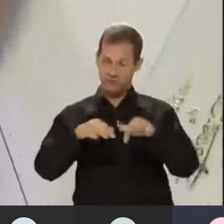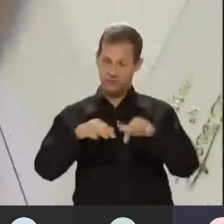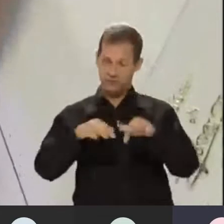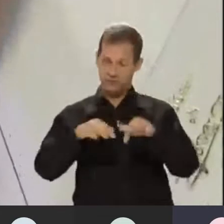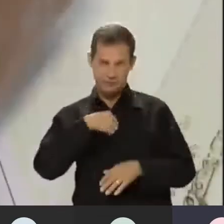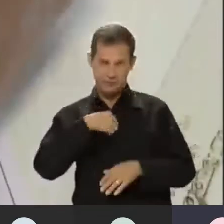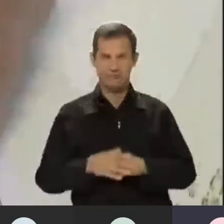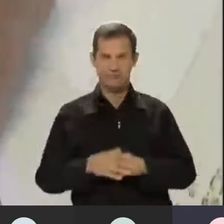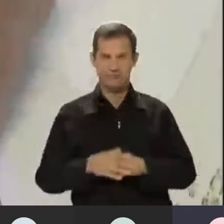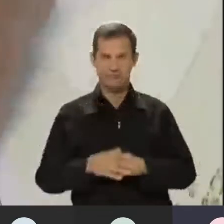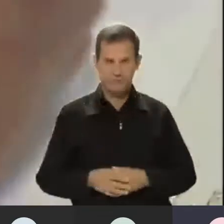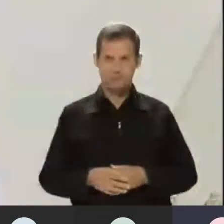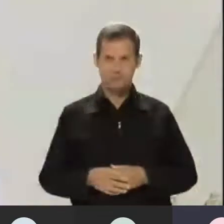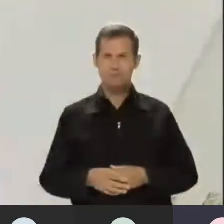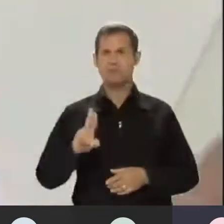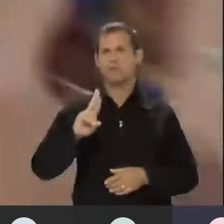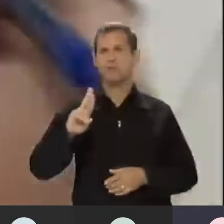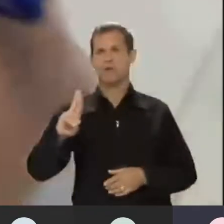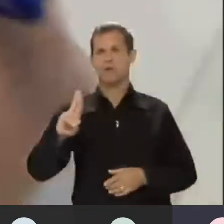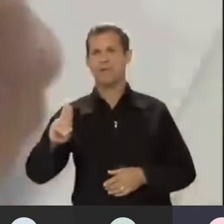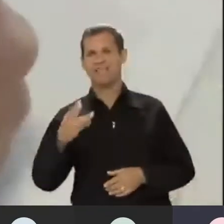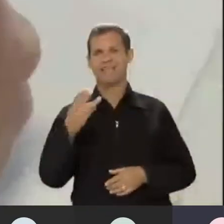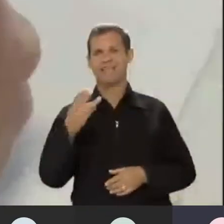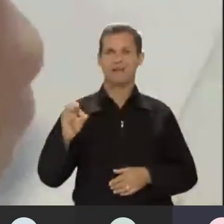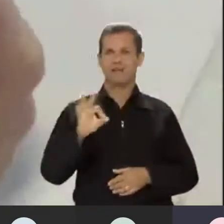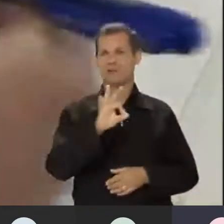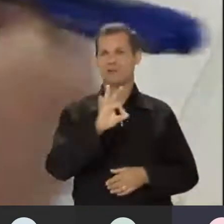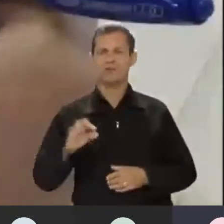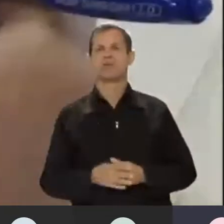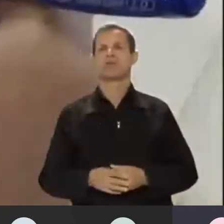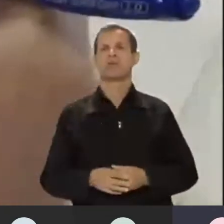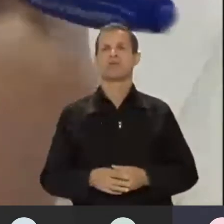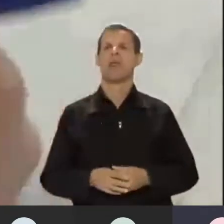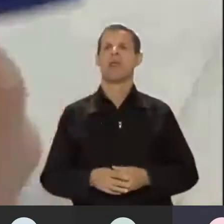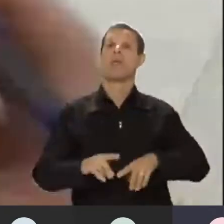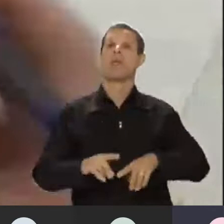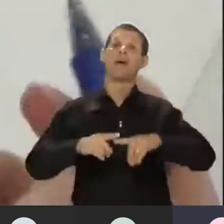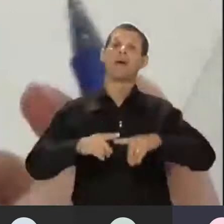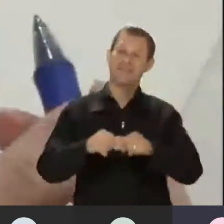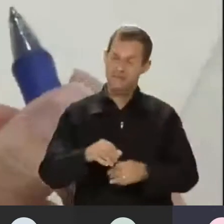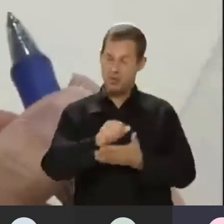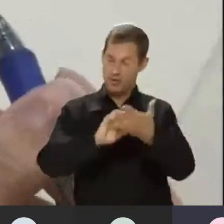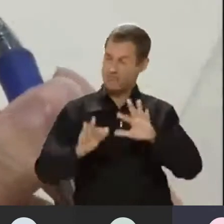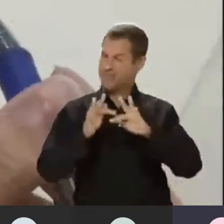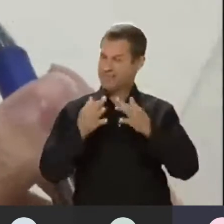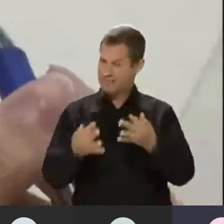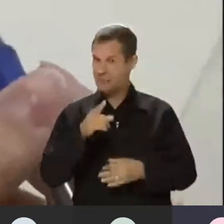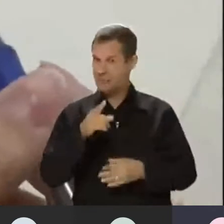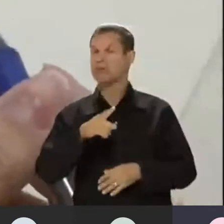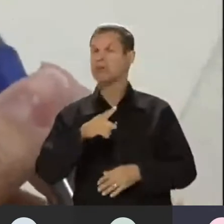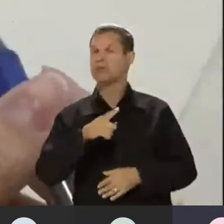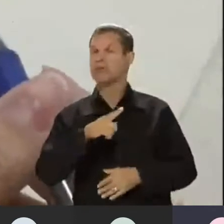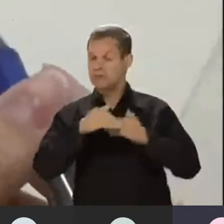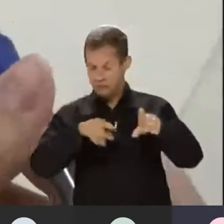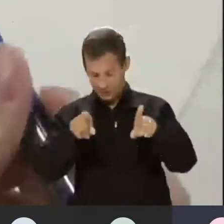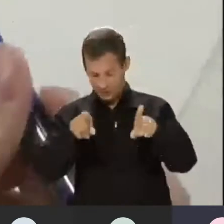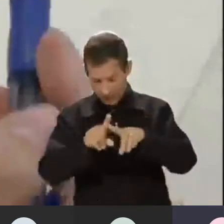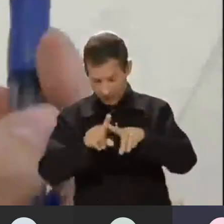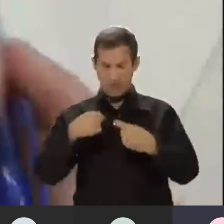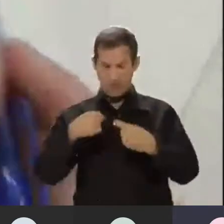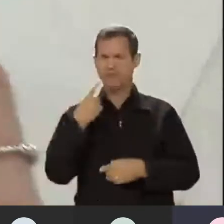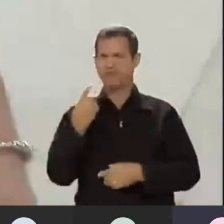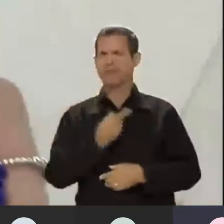que eu tenho uma umidade relativa de 30%, tá? Então, esse é um exercício bem simples e que você também vai